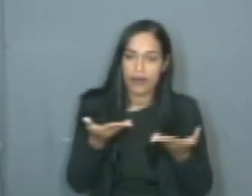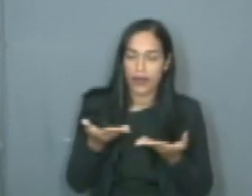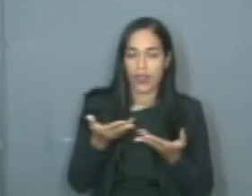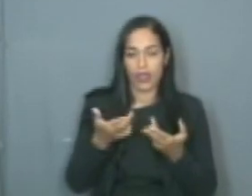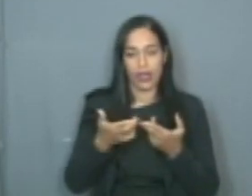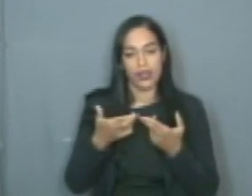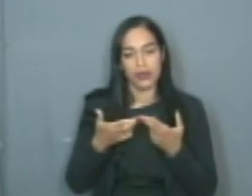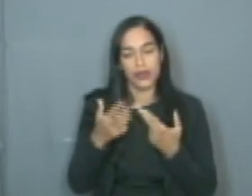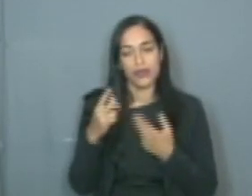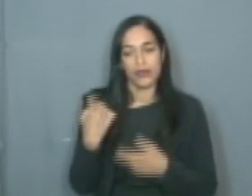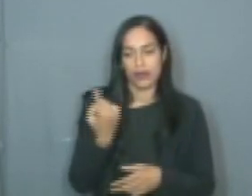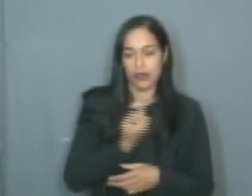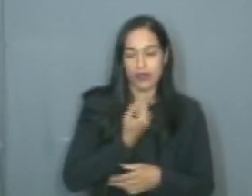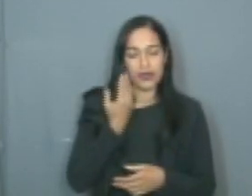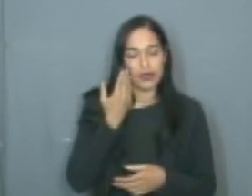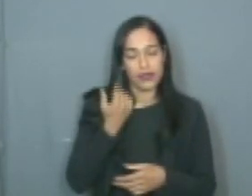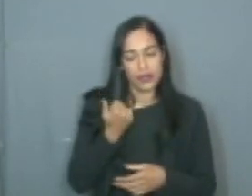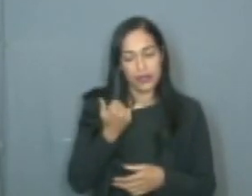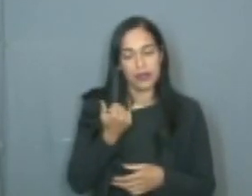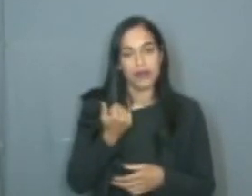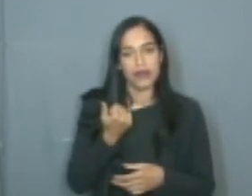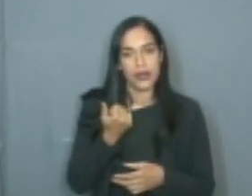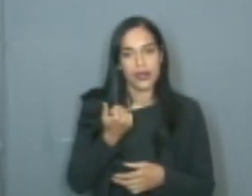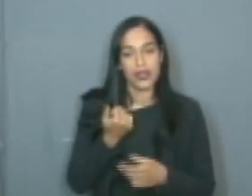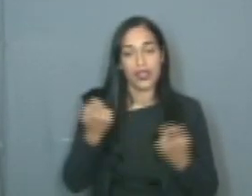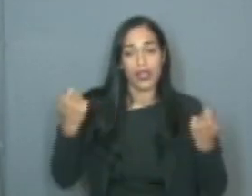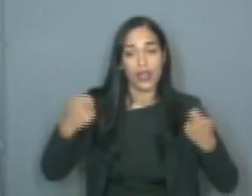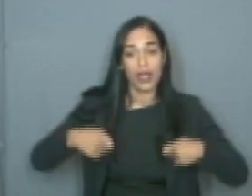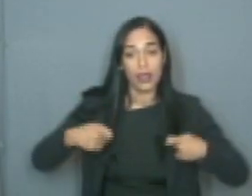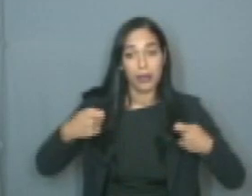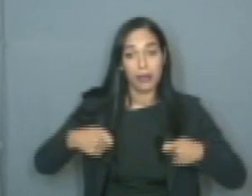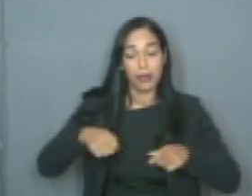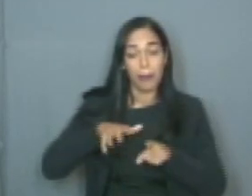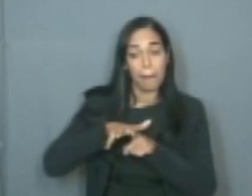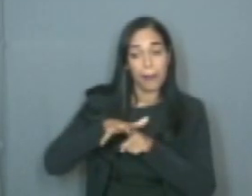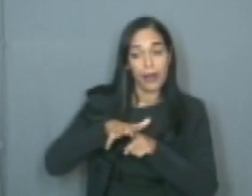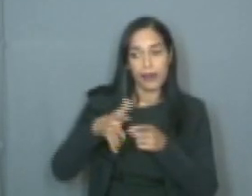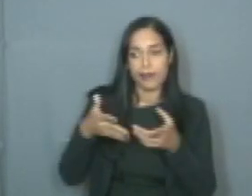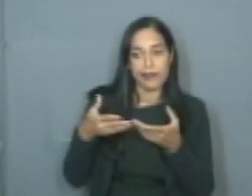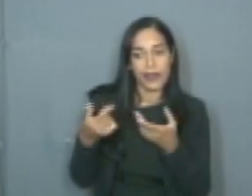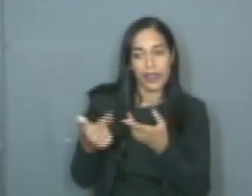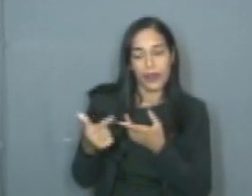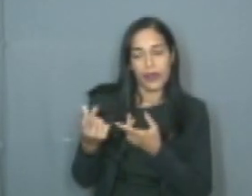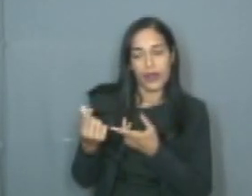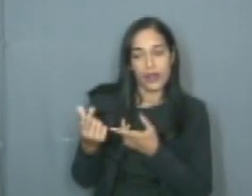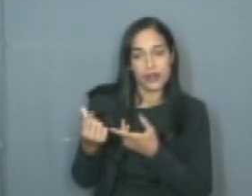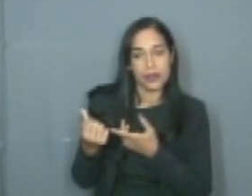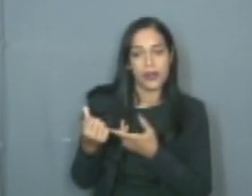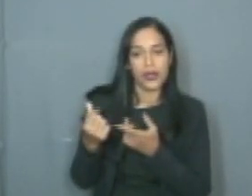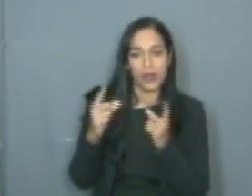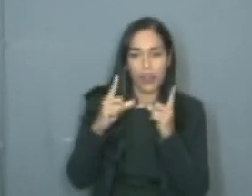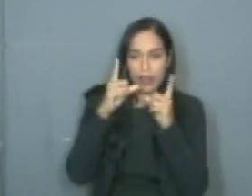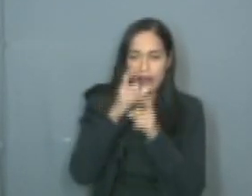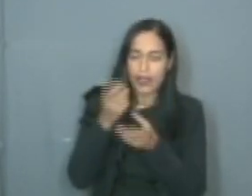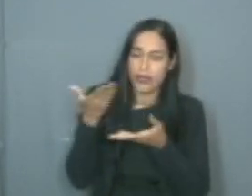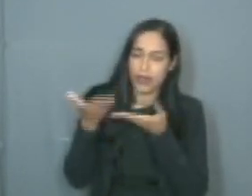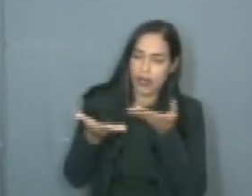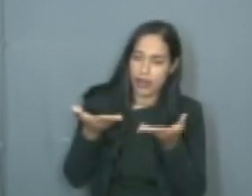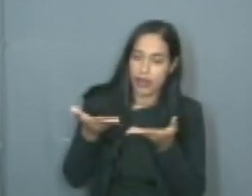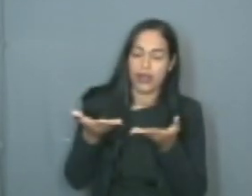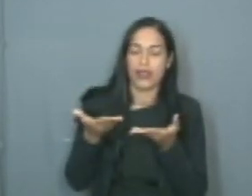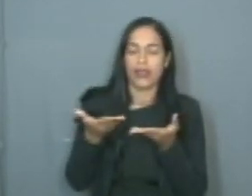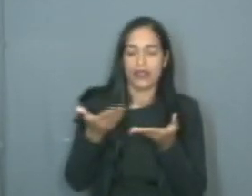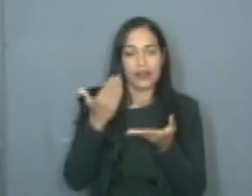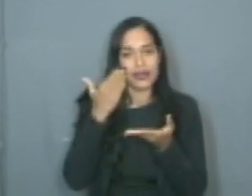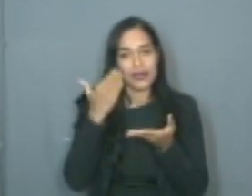Porque a gente sabe que determinadas demandas são difíceis de atender porque não tem orçamento. A gente sabe também que